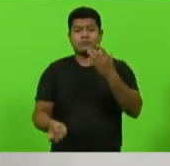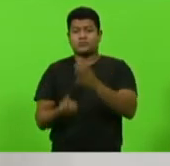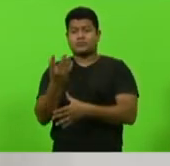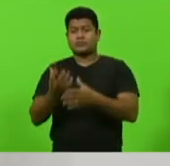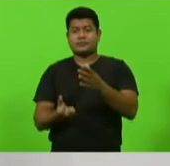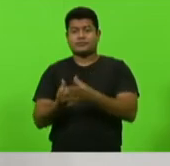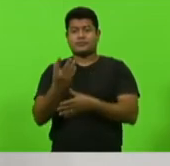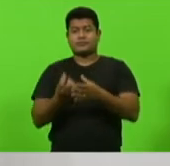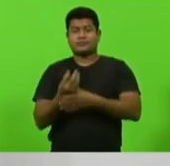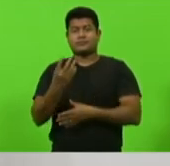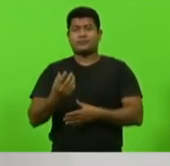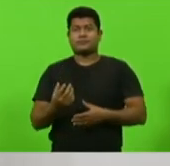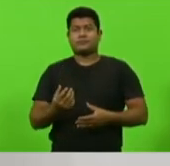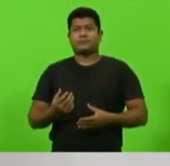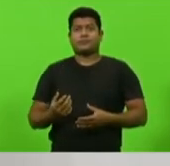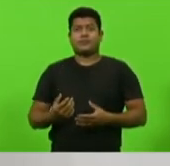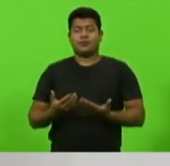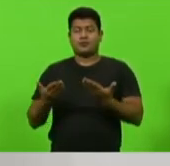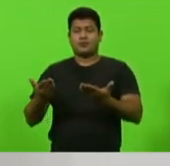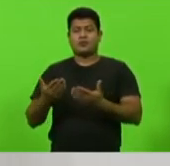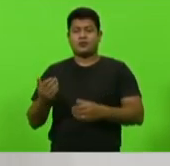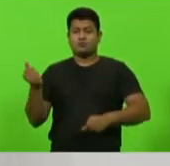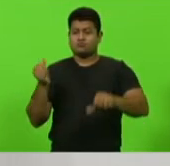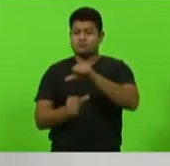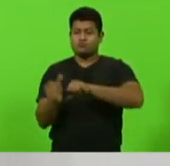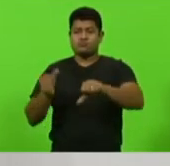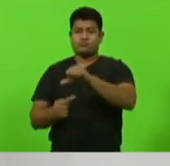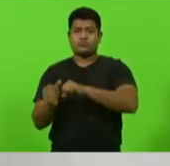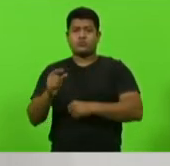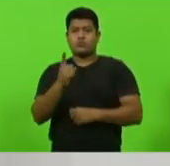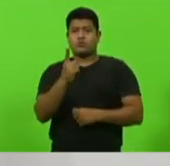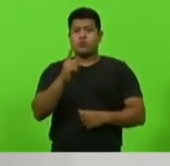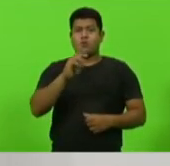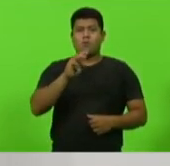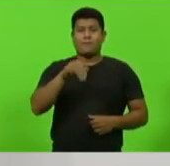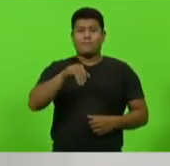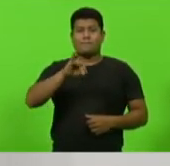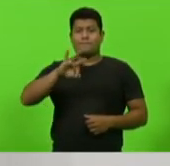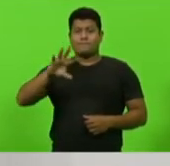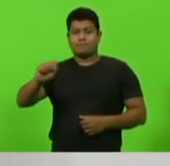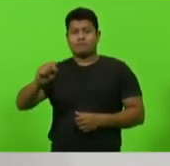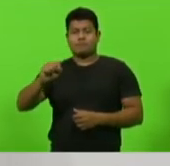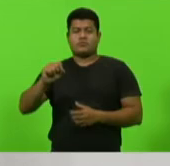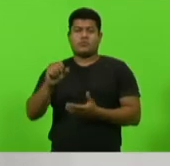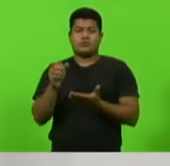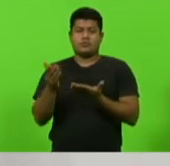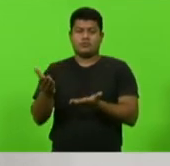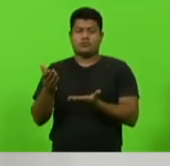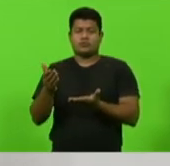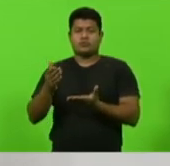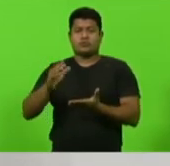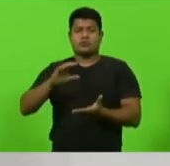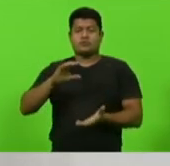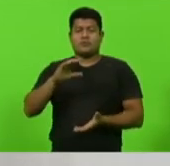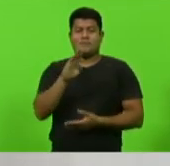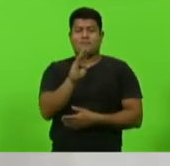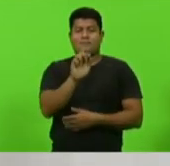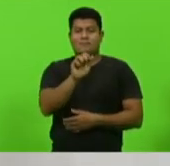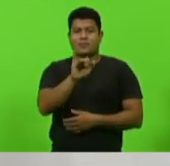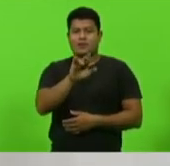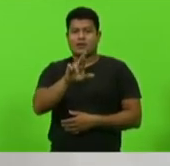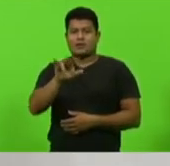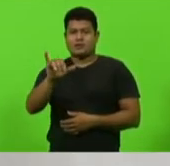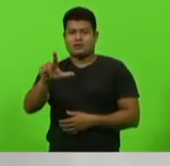tinha capacidade de refinar 1 milhão de barris de petróleo por dia, passou a refinar 700 mil. Os